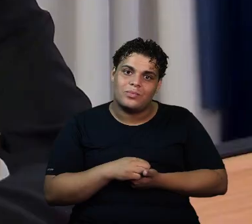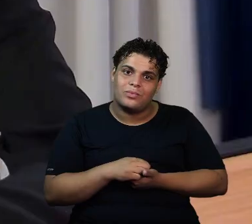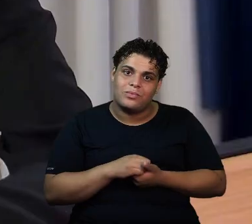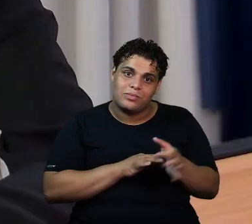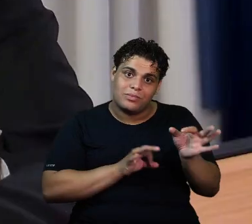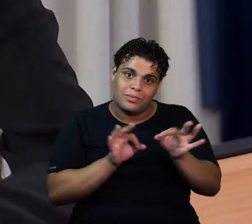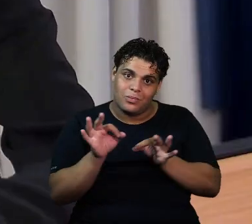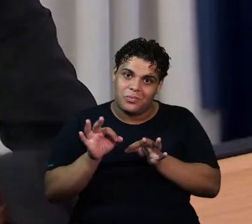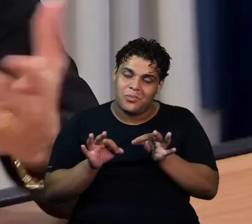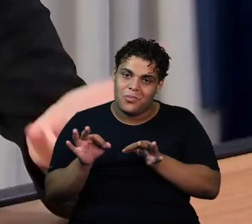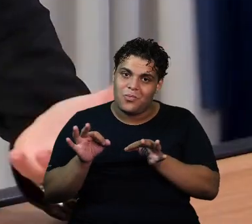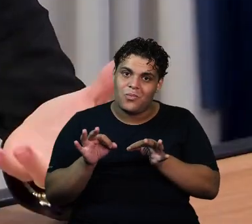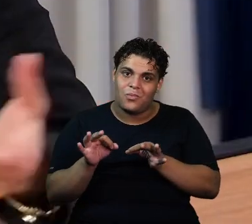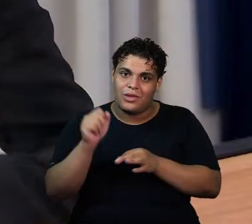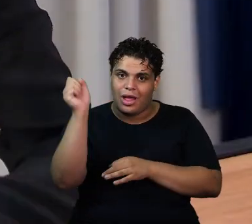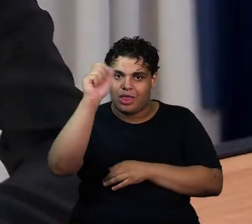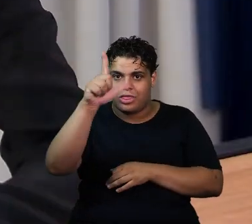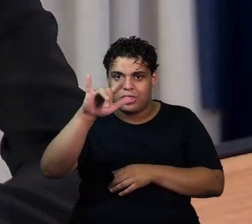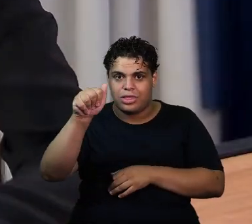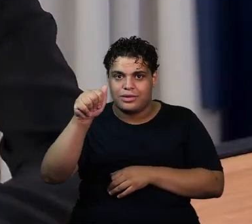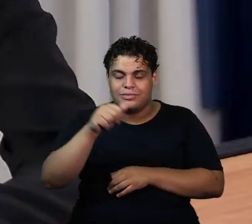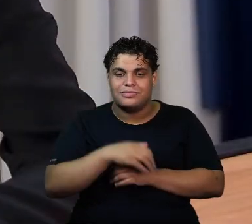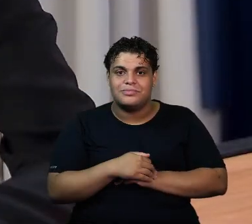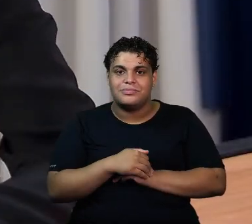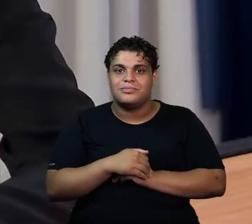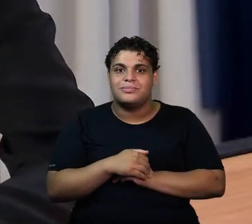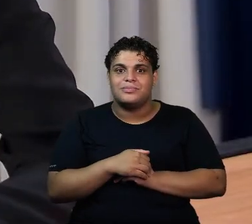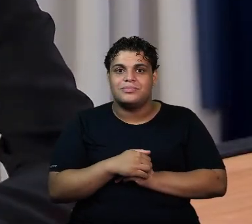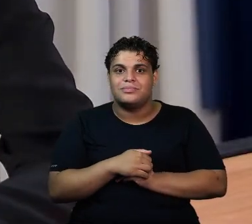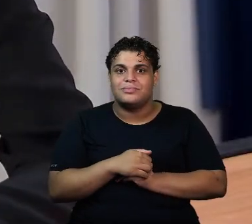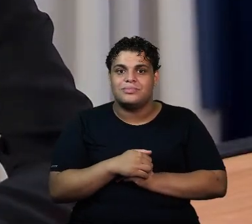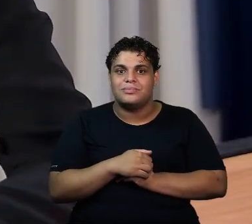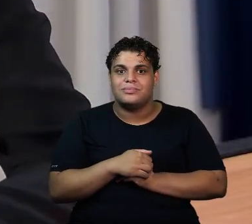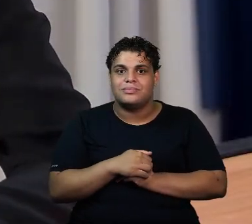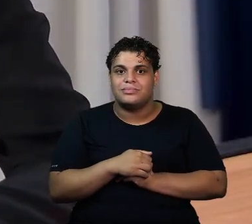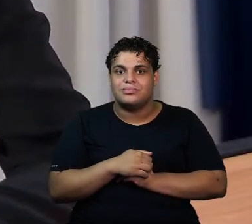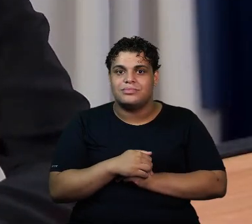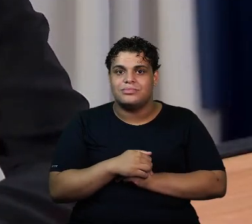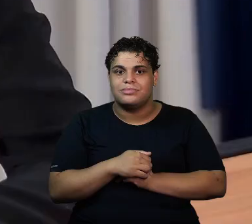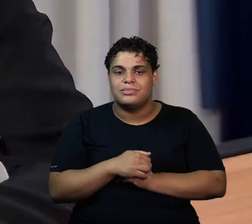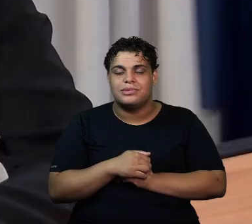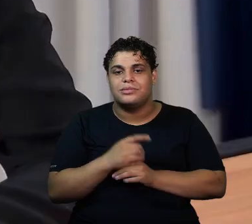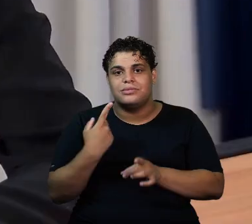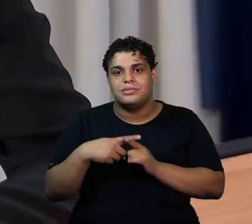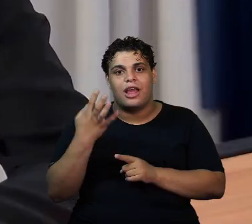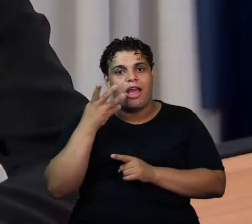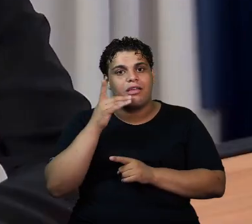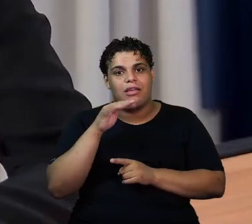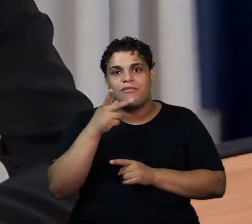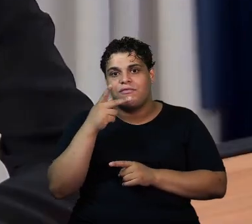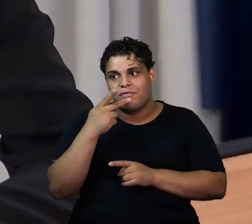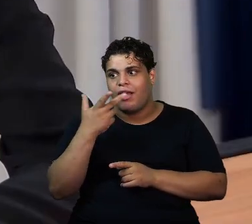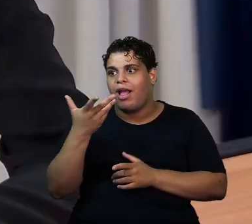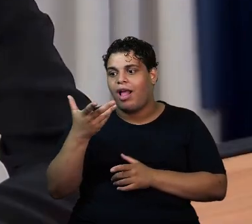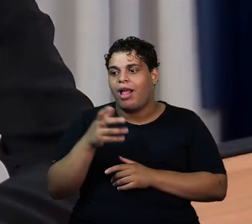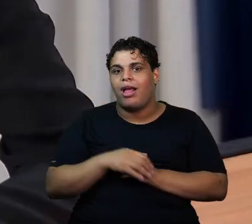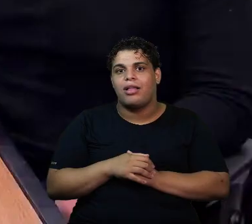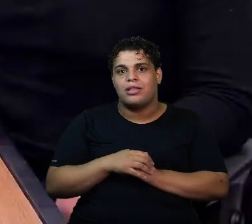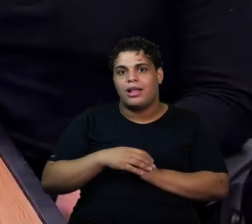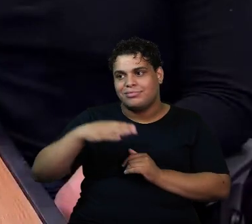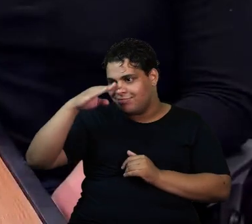Projeto Azúlia, eu acho que está tendo tanta repercussão, assim, sabe? Porque as crianças chegam em casa contando do Bolhão, do